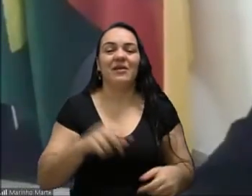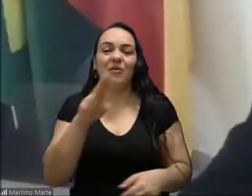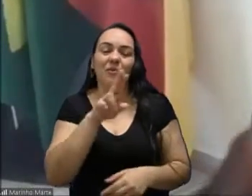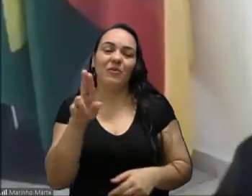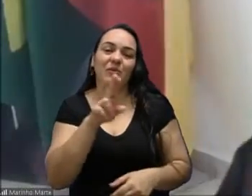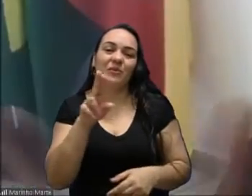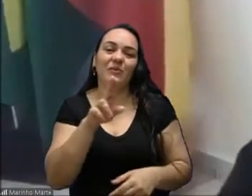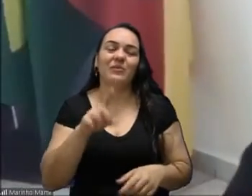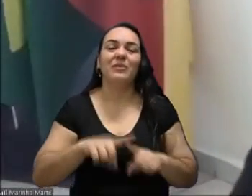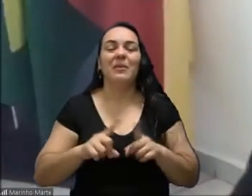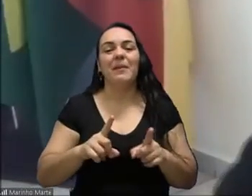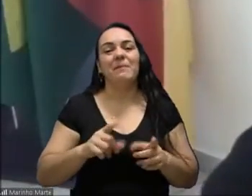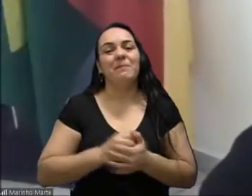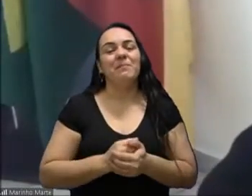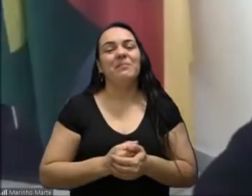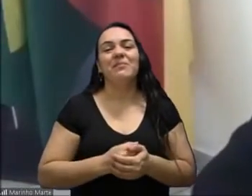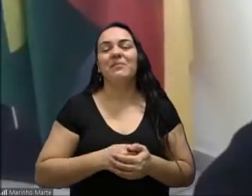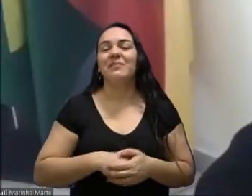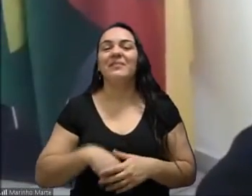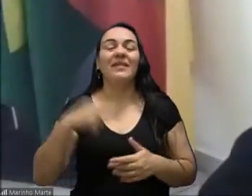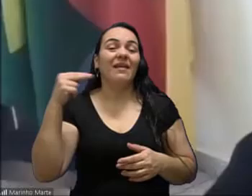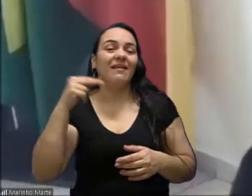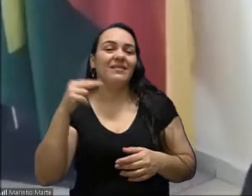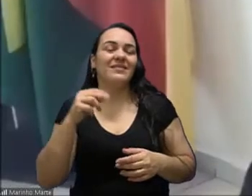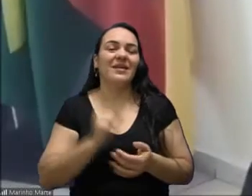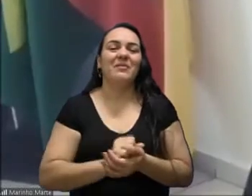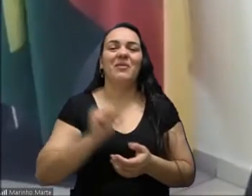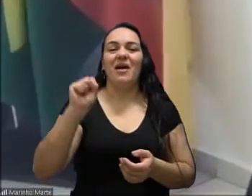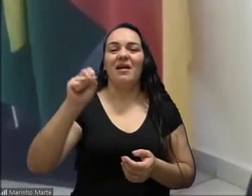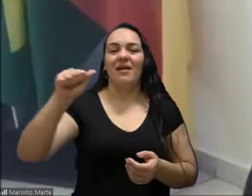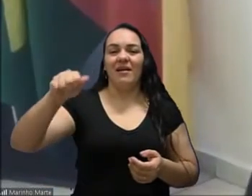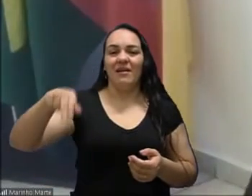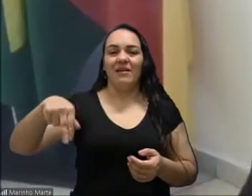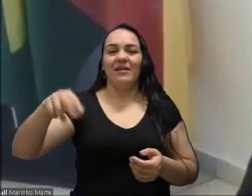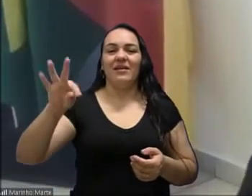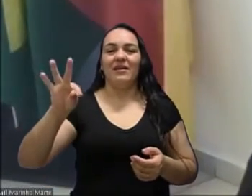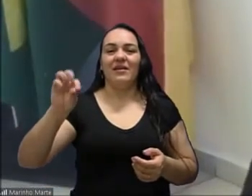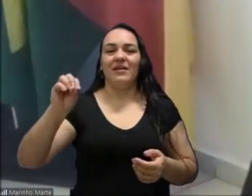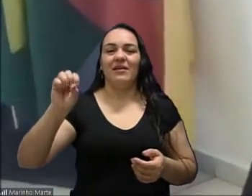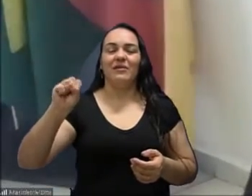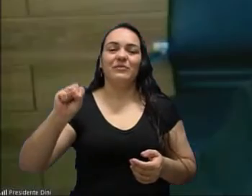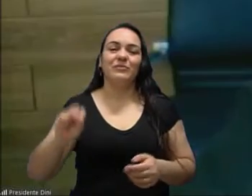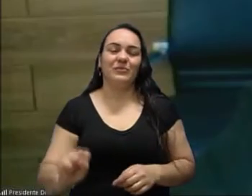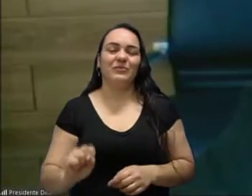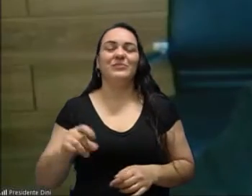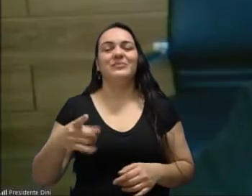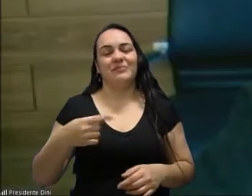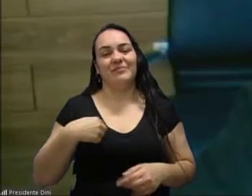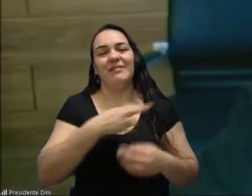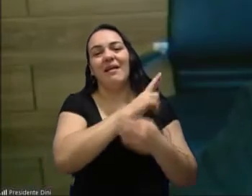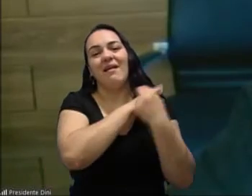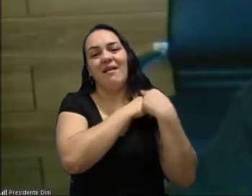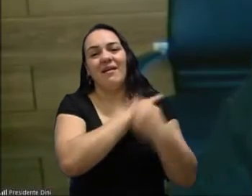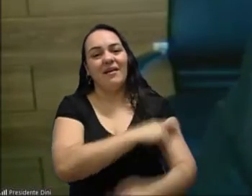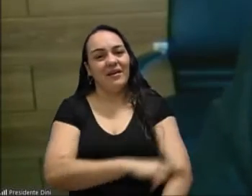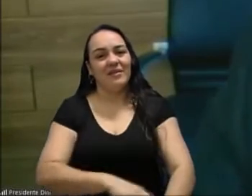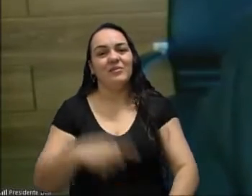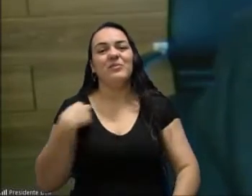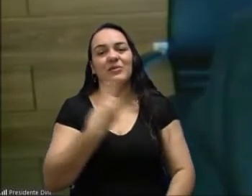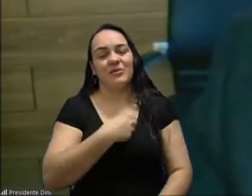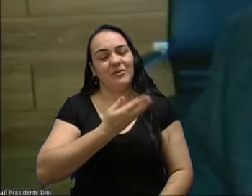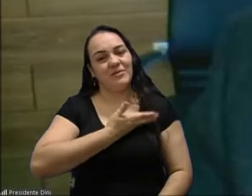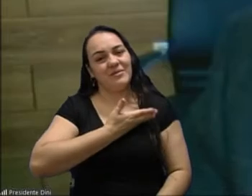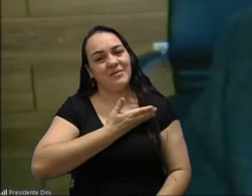de ir pra cá, pra lá, então fica Anselmo Santos, olha que bom, não é verdade? Em respeito ao nosso colega Luiz Santos, mas depois eu quero